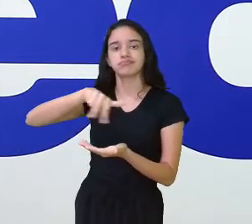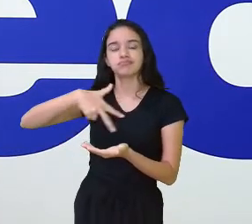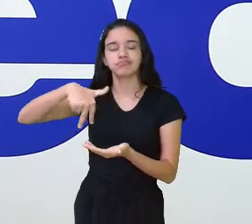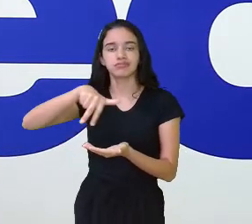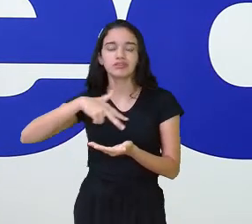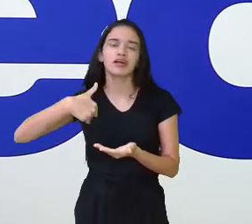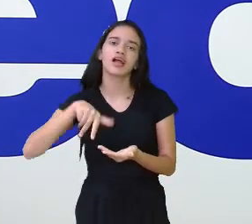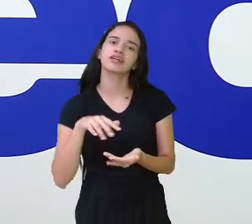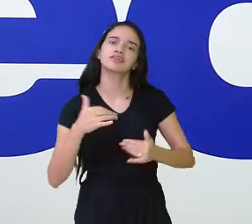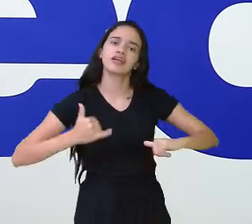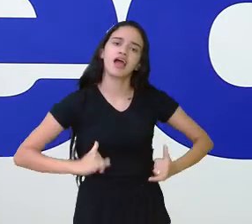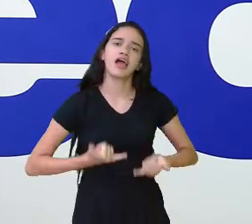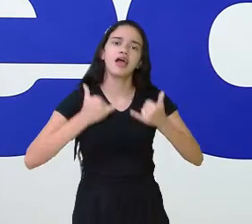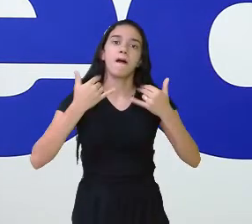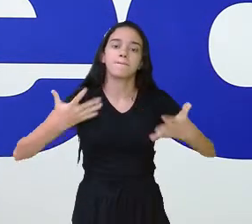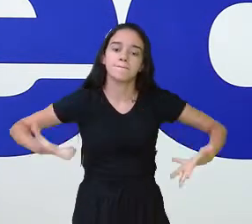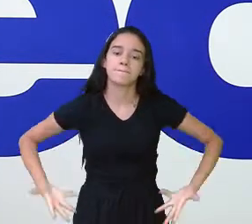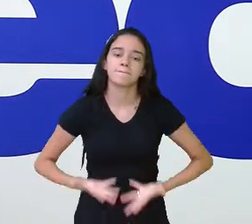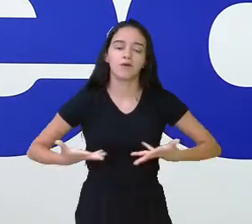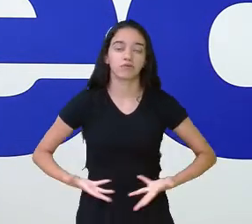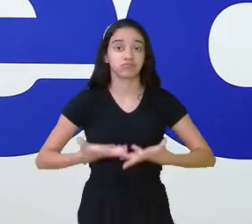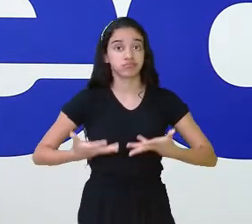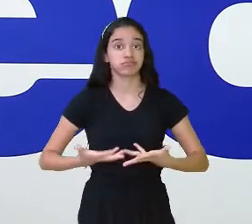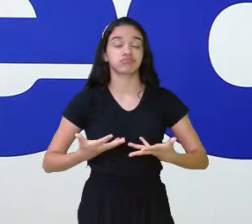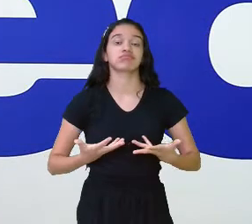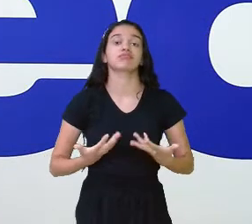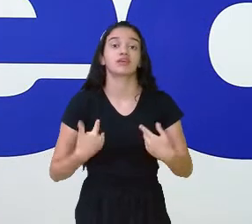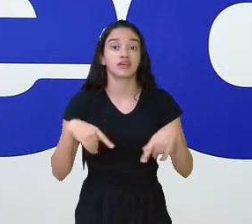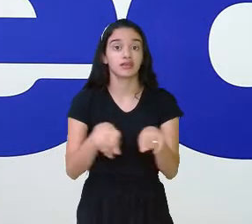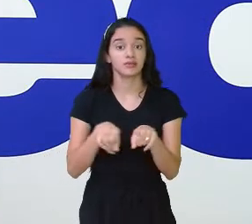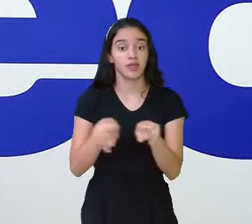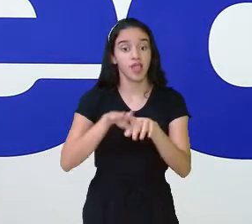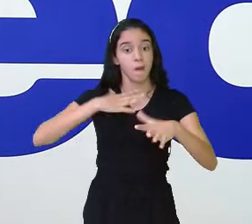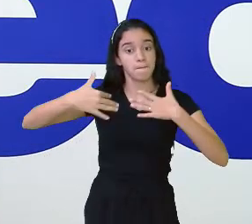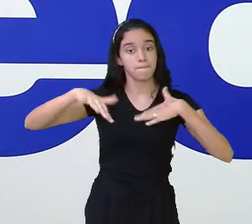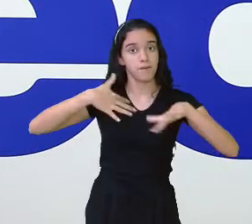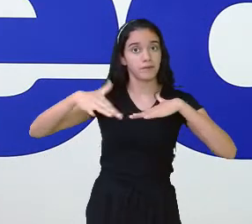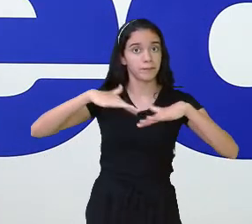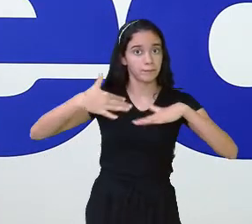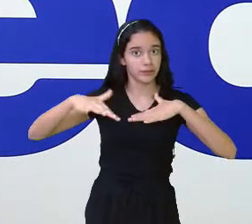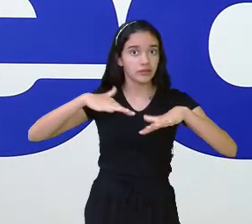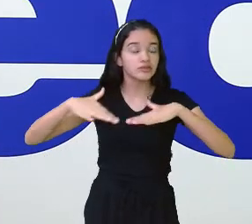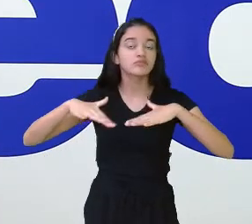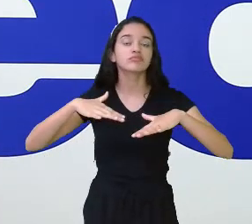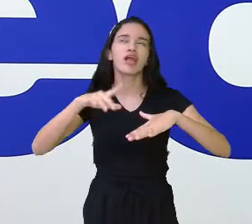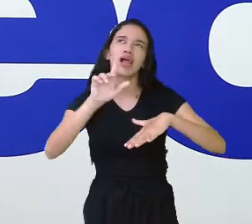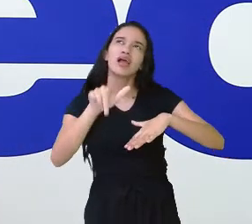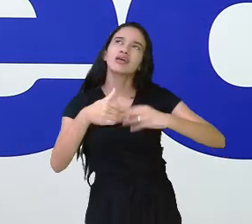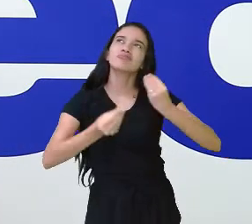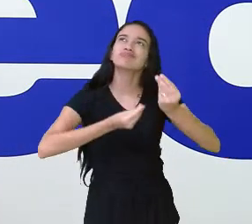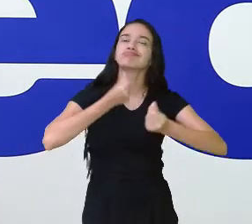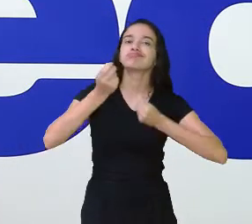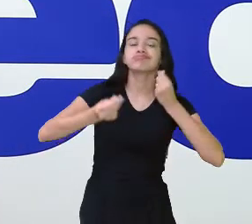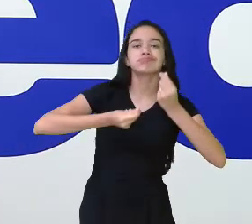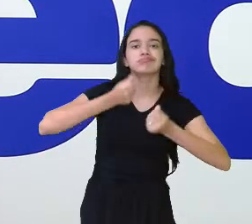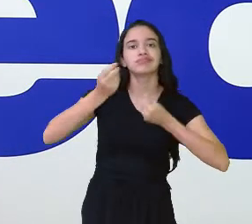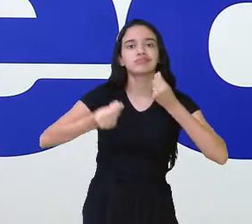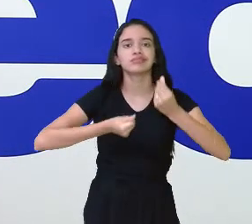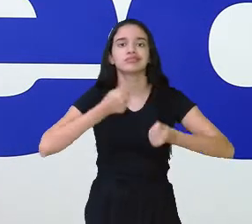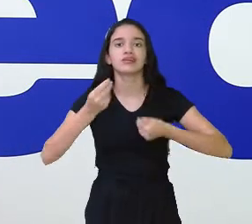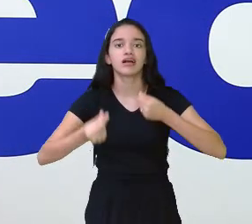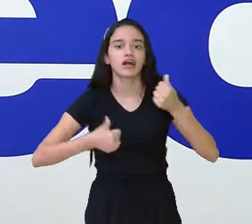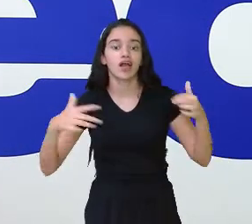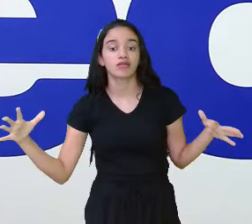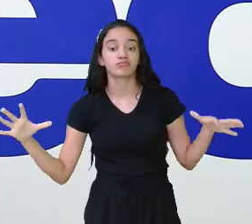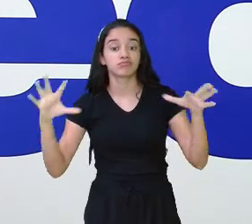essa energia, ela motiva que o movimento dele se burile, fique cada